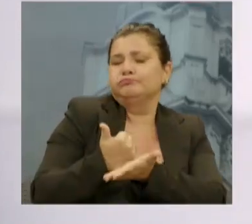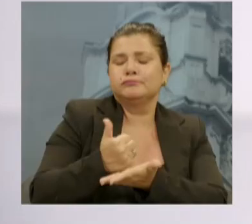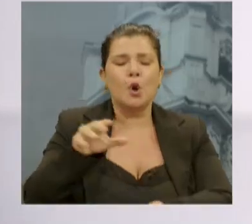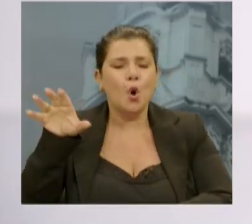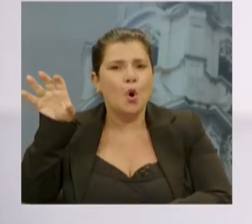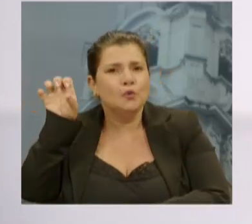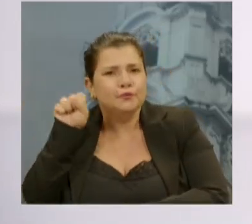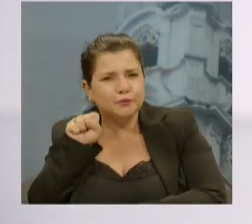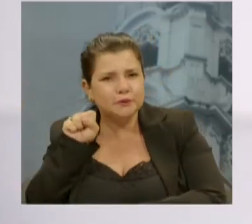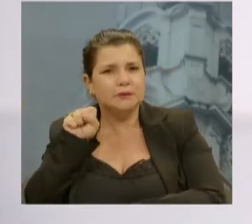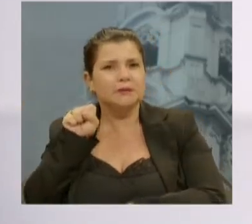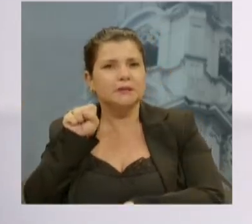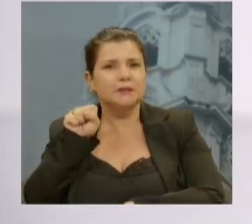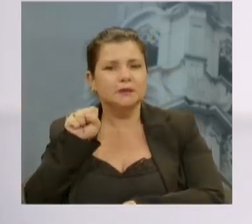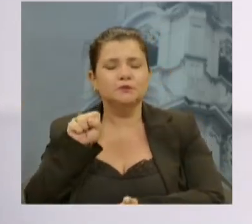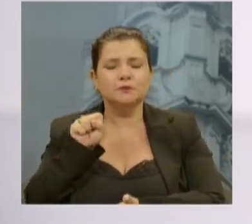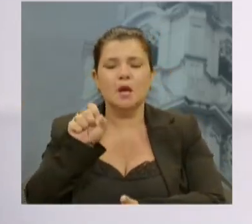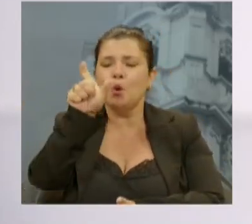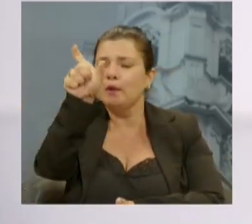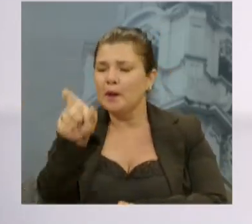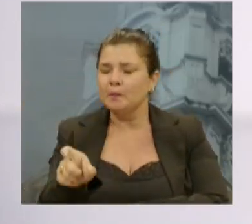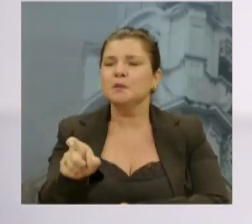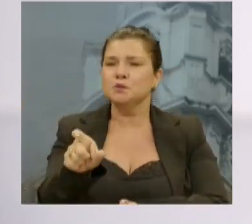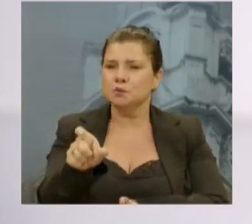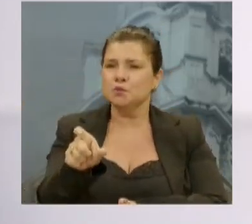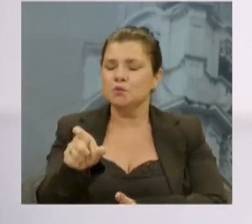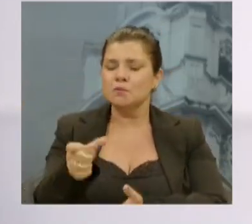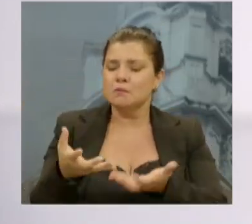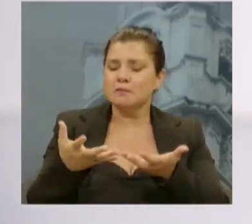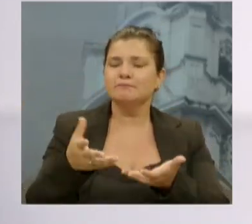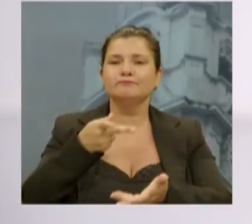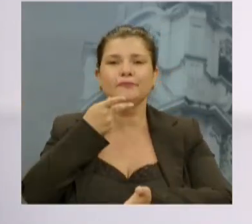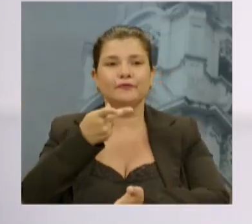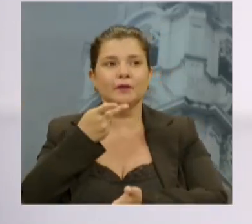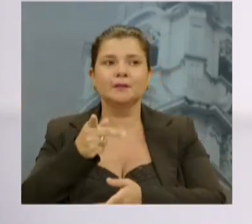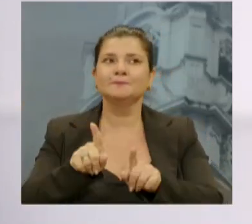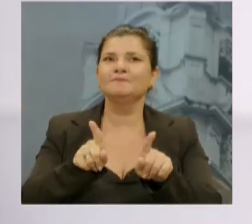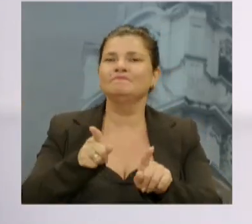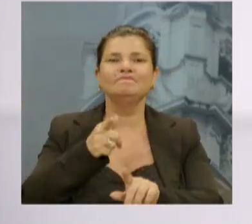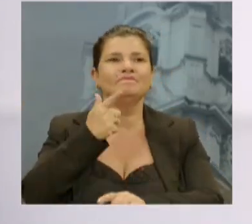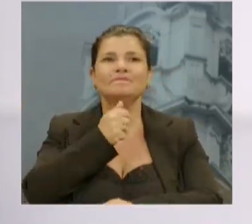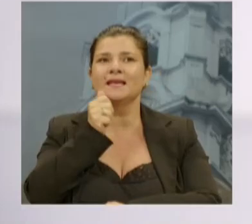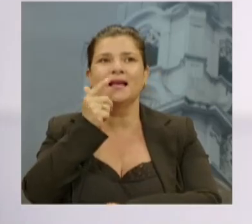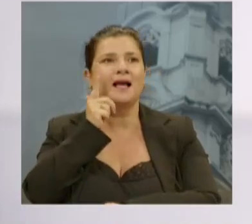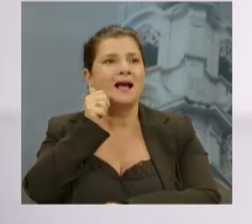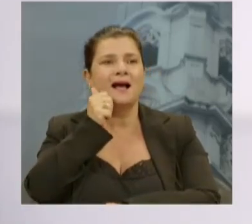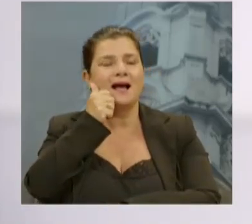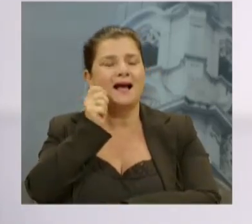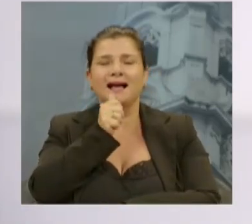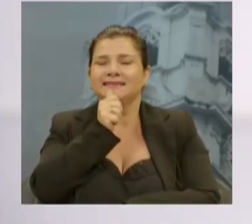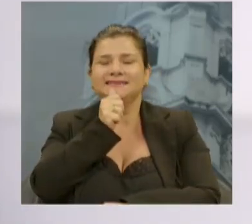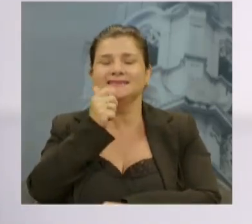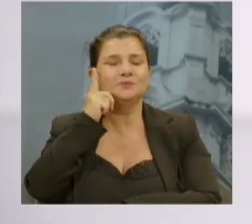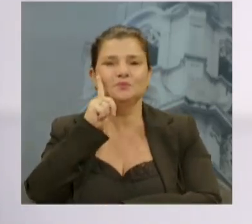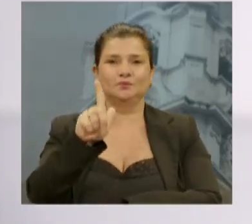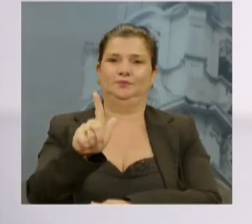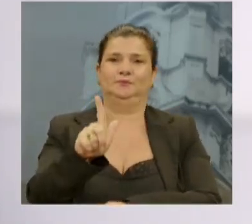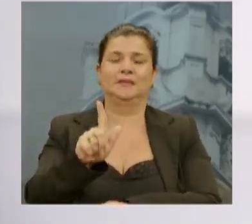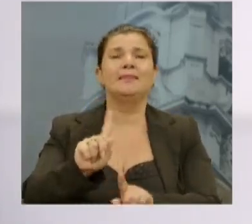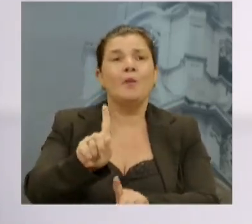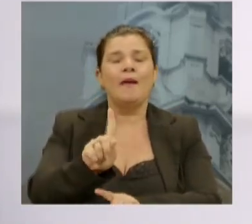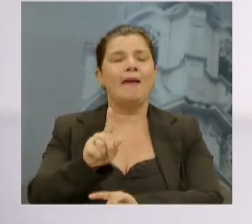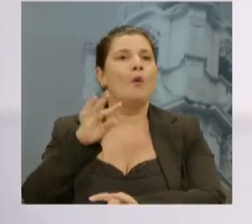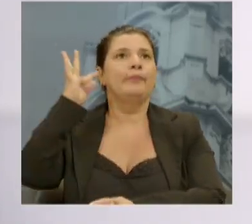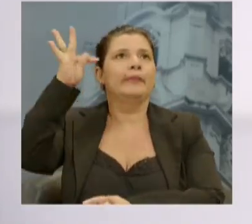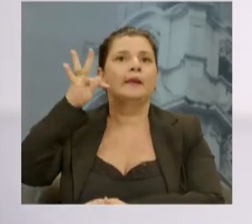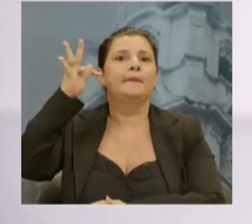ouvindo, né, às vezes o que aquela pessoa pode estar querendo falar e ainda não encontrou com quem falar. Isso não significa ser o terapeuta da